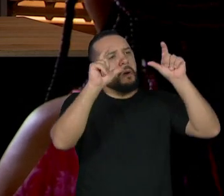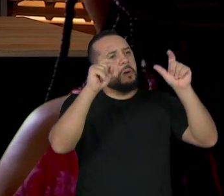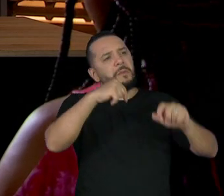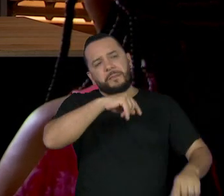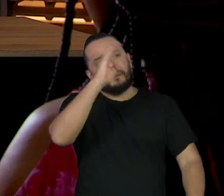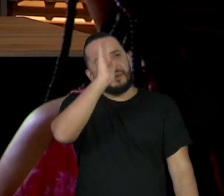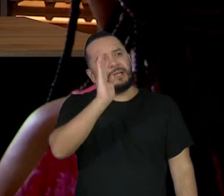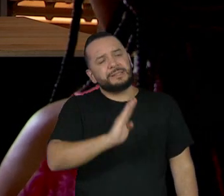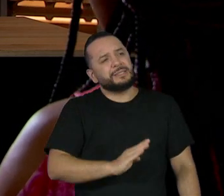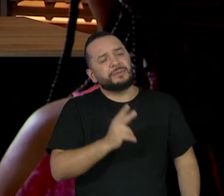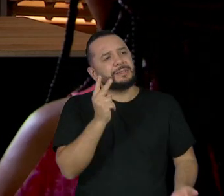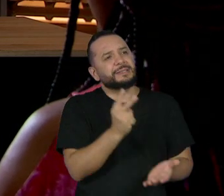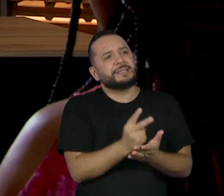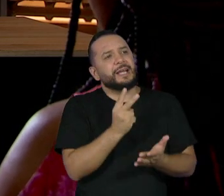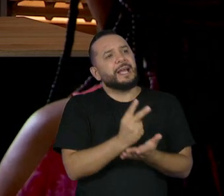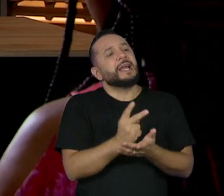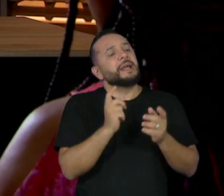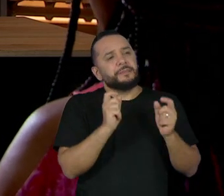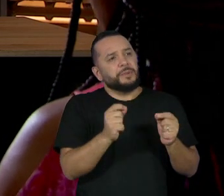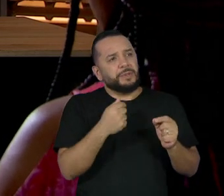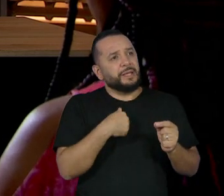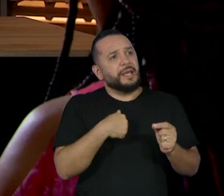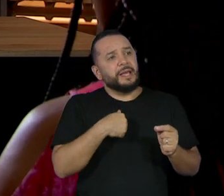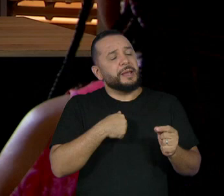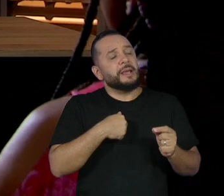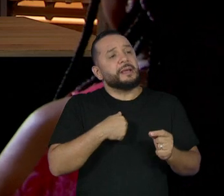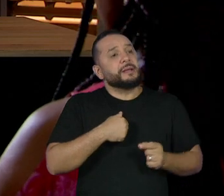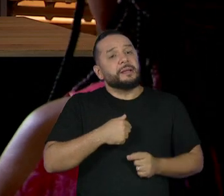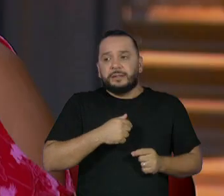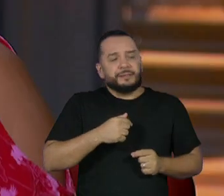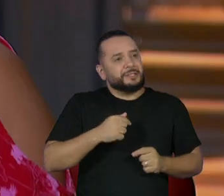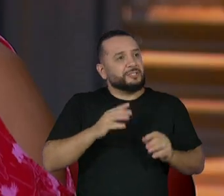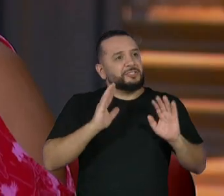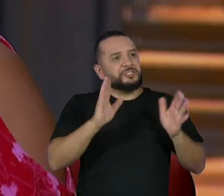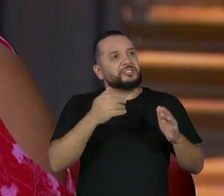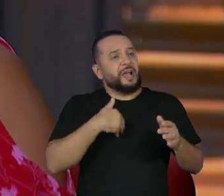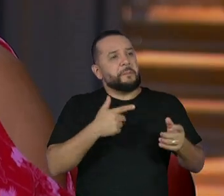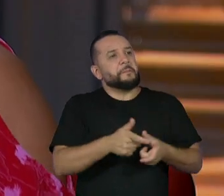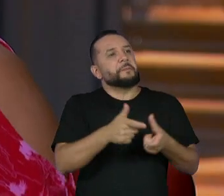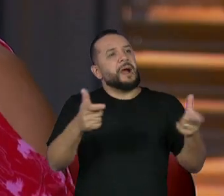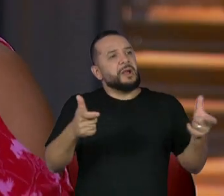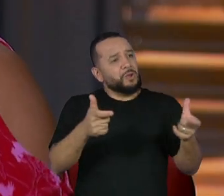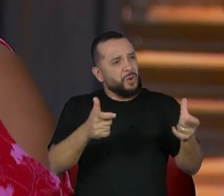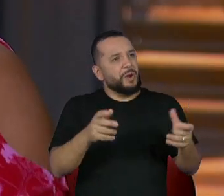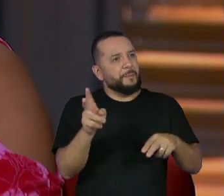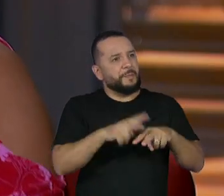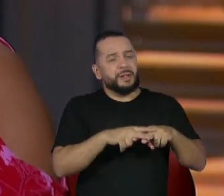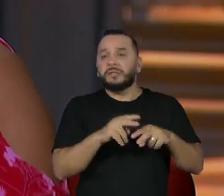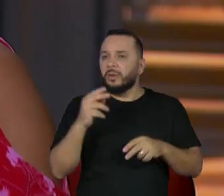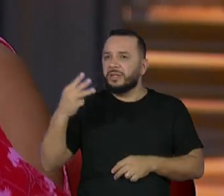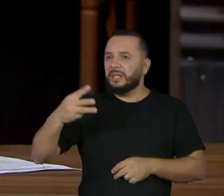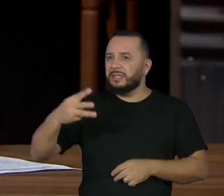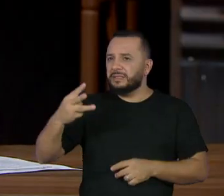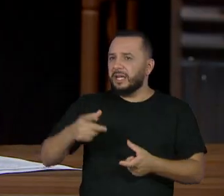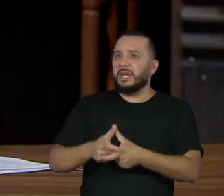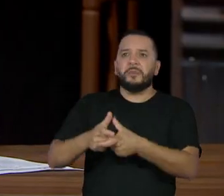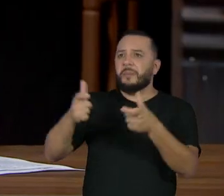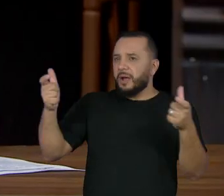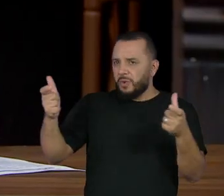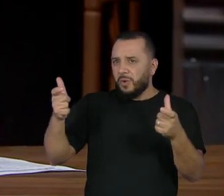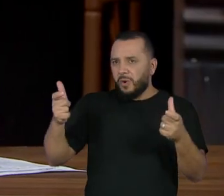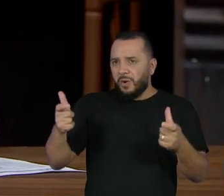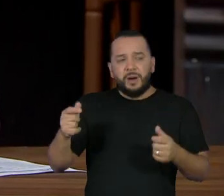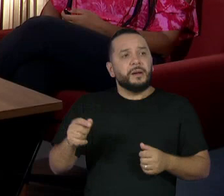no pódio quando se fala em pessoas encarceradas. É o 3º, né? É o 3º maior país que encarcera pessoas no mundo. Só atrás de Estados Unidos